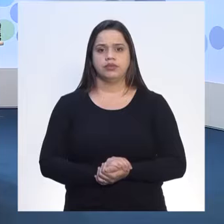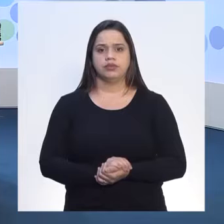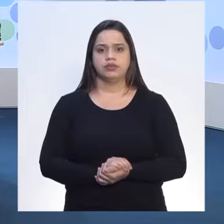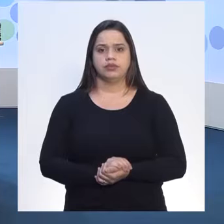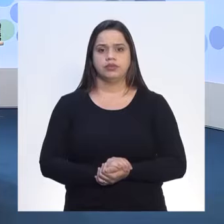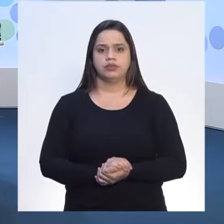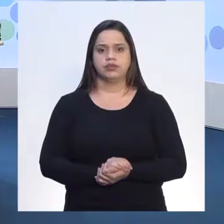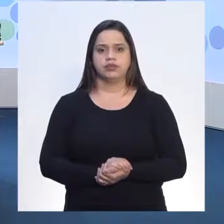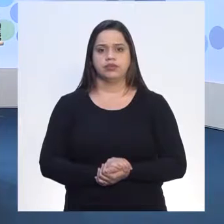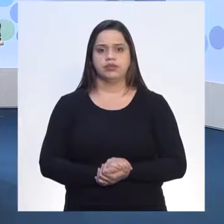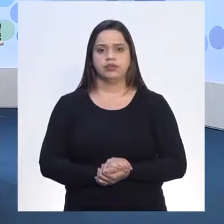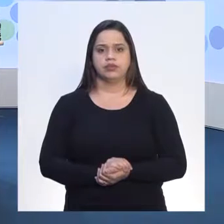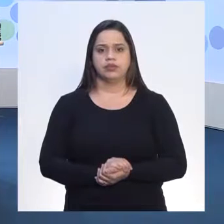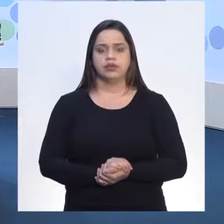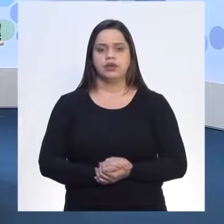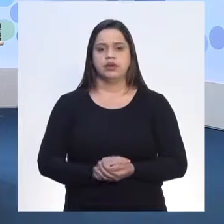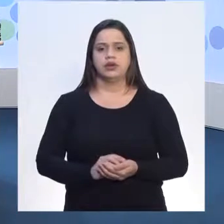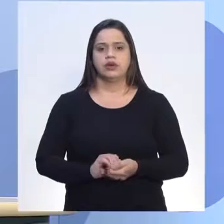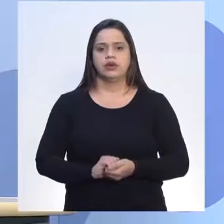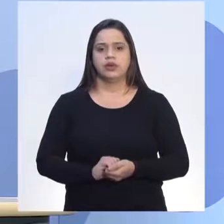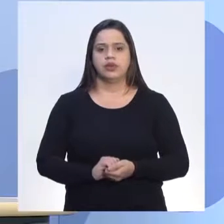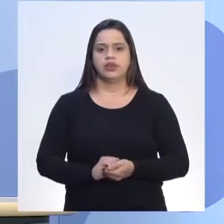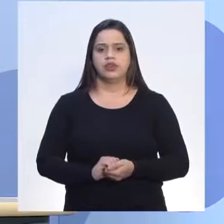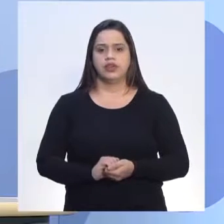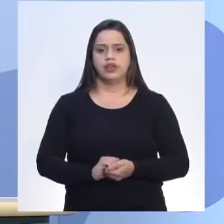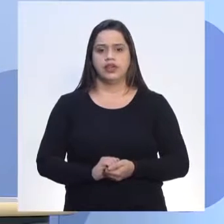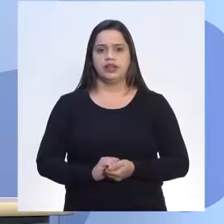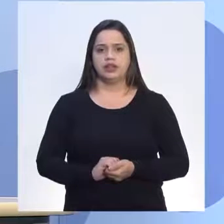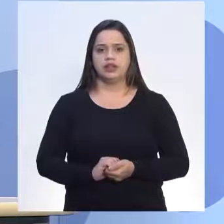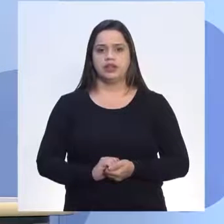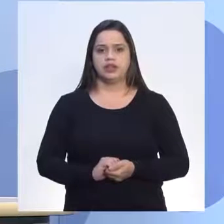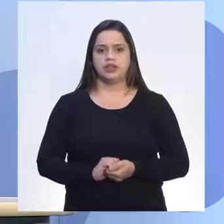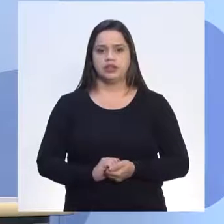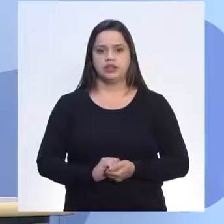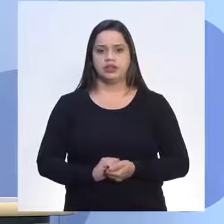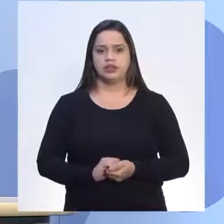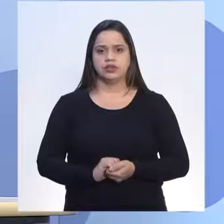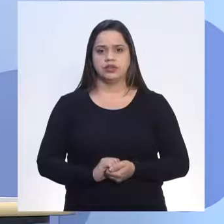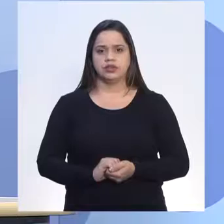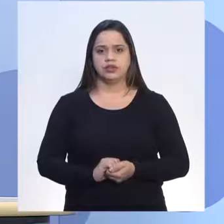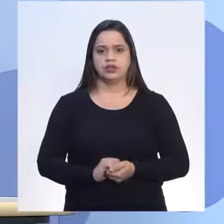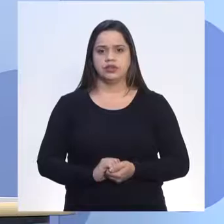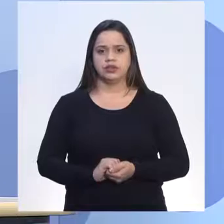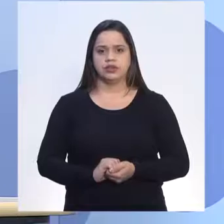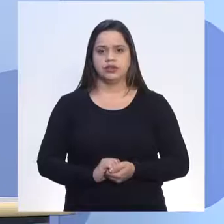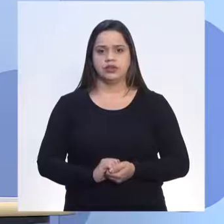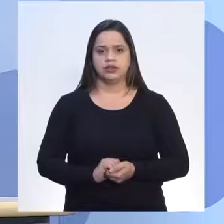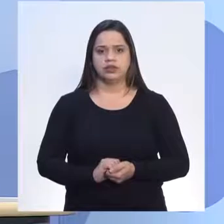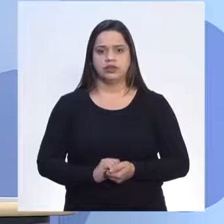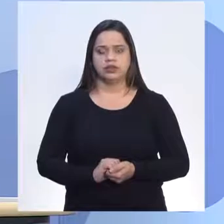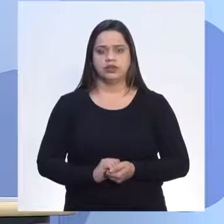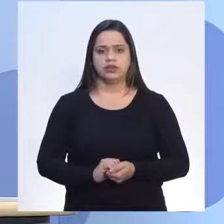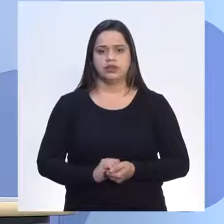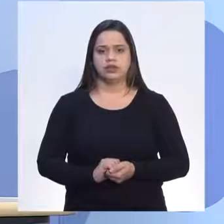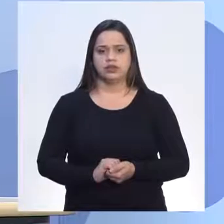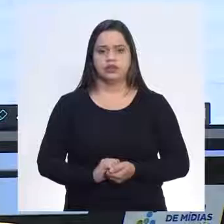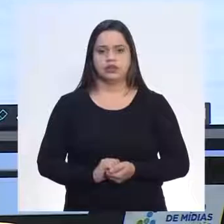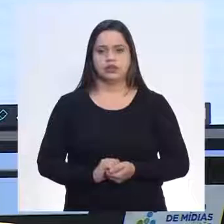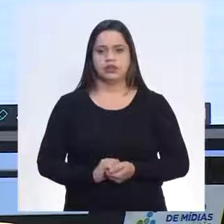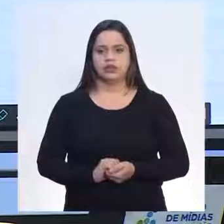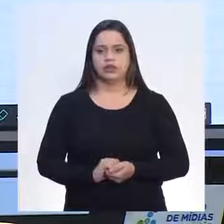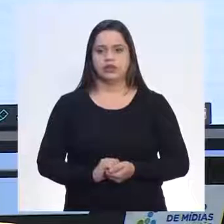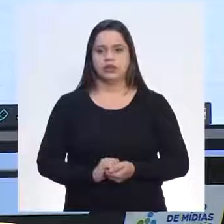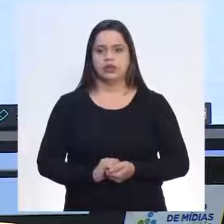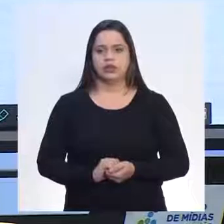acabo de falar para eles, né? Inverter, só mudar o posicionamento, né? O que é numerador vira denominador e vice-versa. Isso mesmo, né? Você